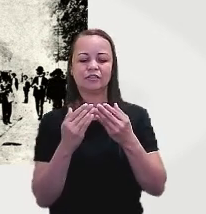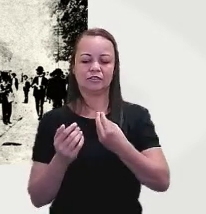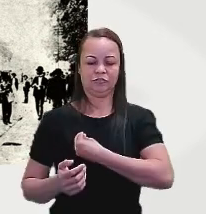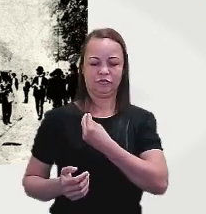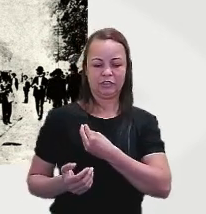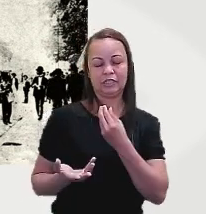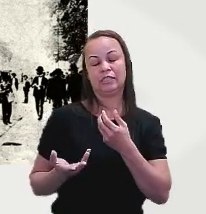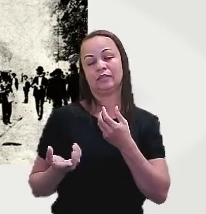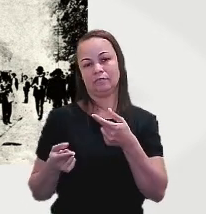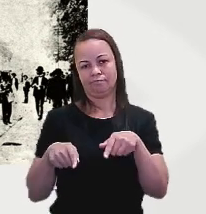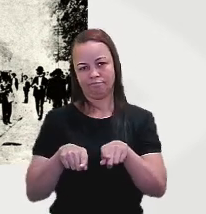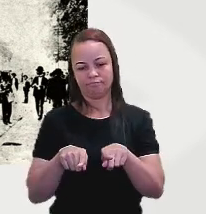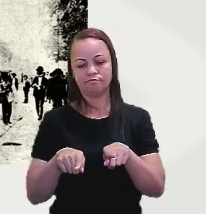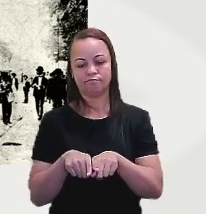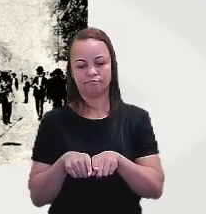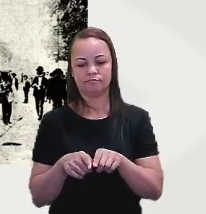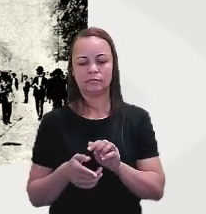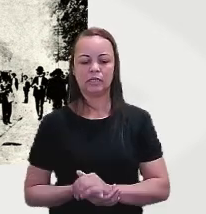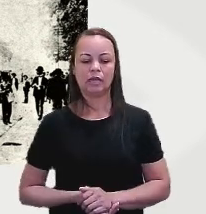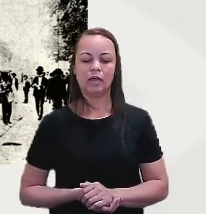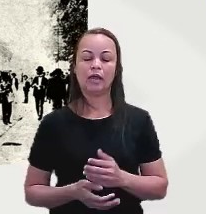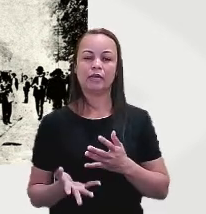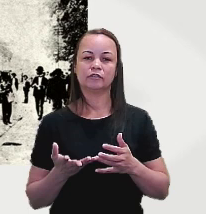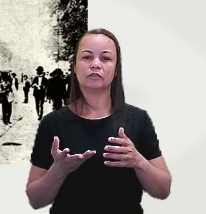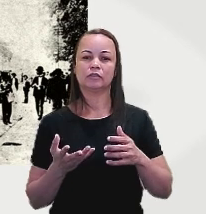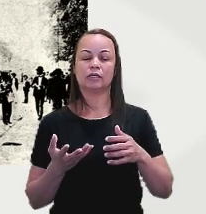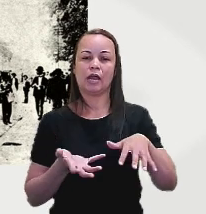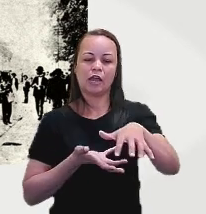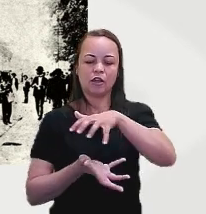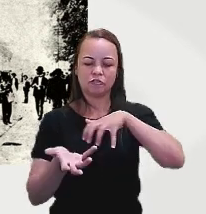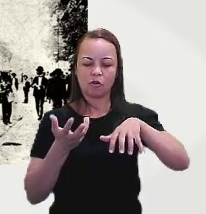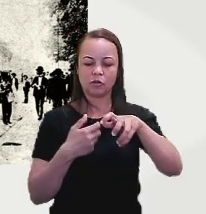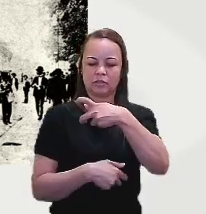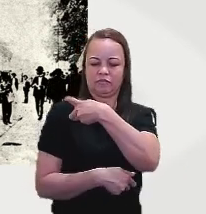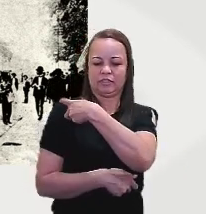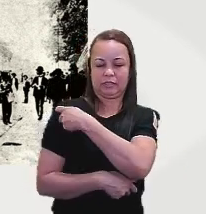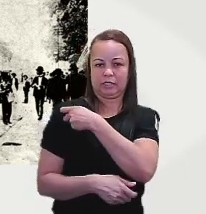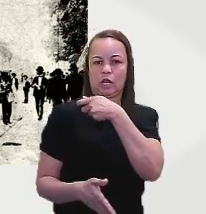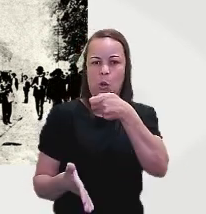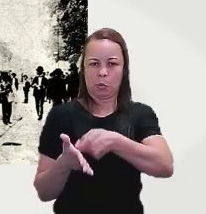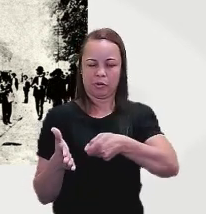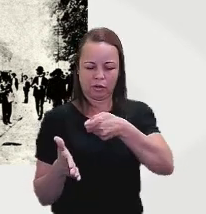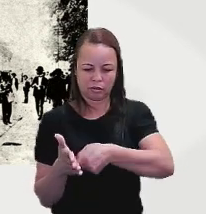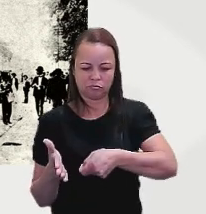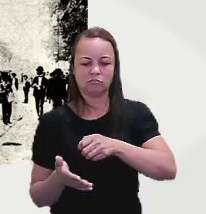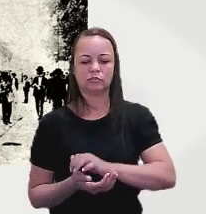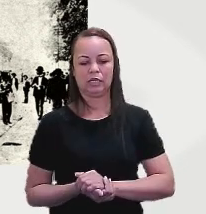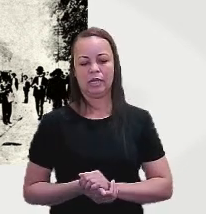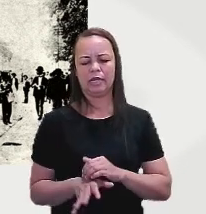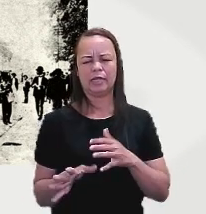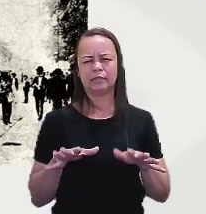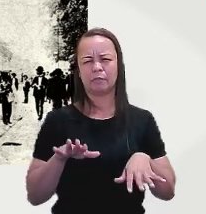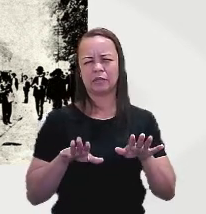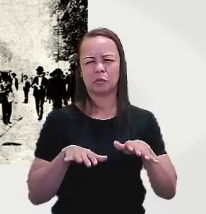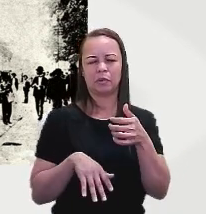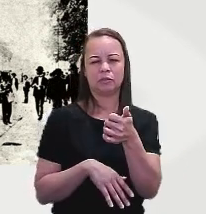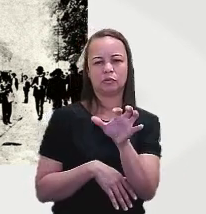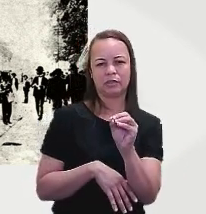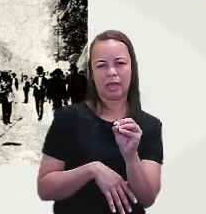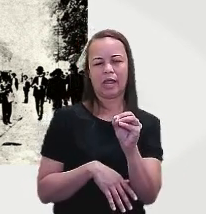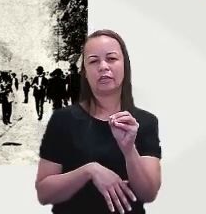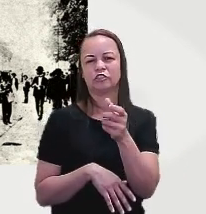custo de vida, resultando na revolta da vacina obrigatória. Entre 10 e 16 de novembro